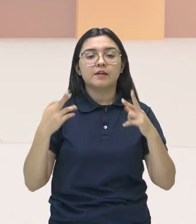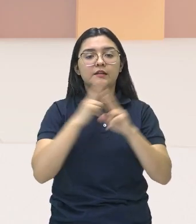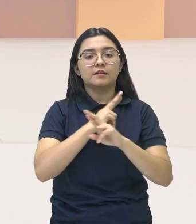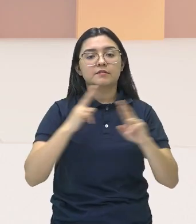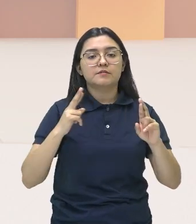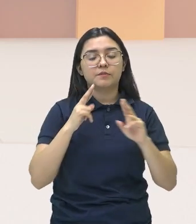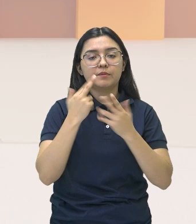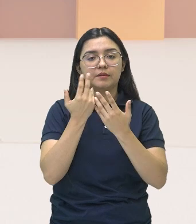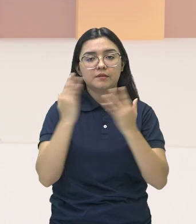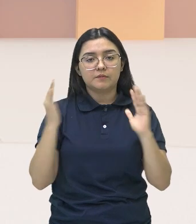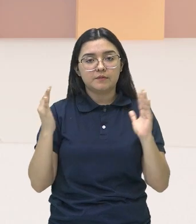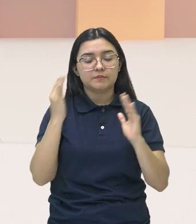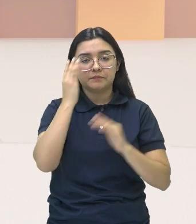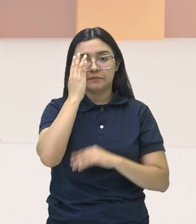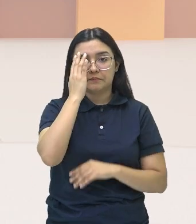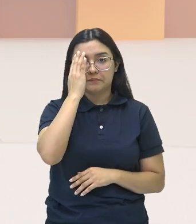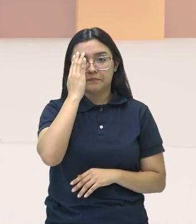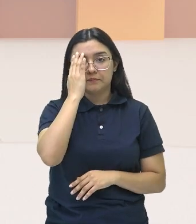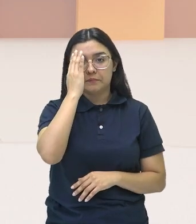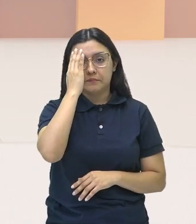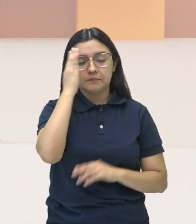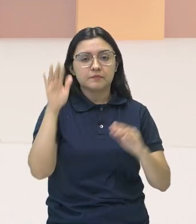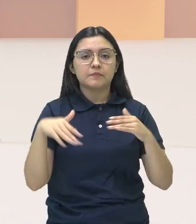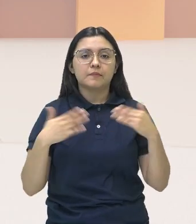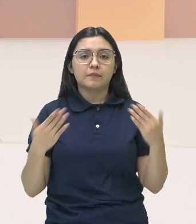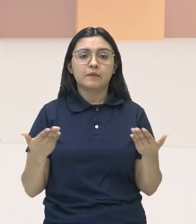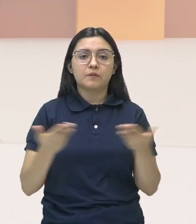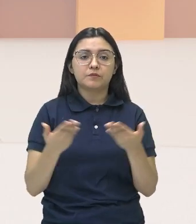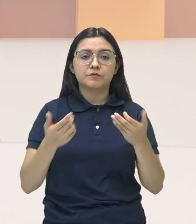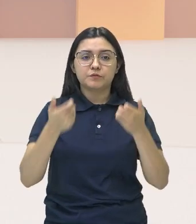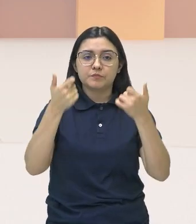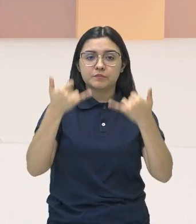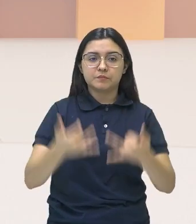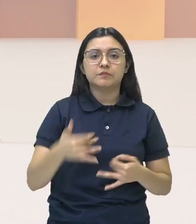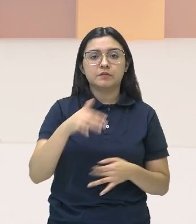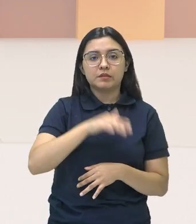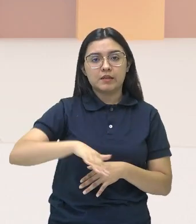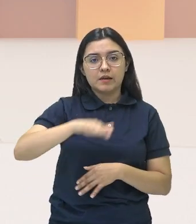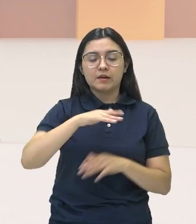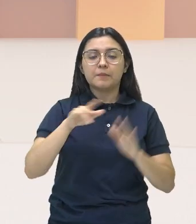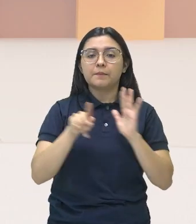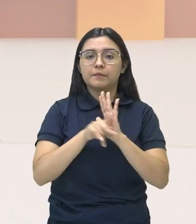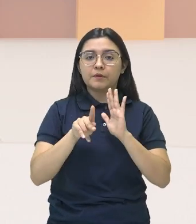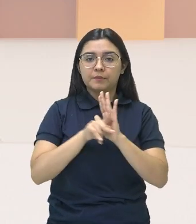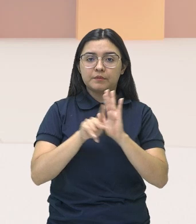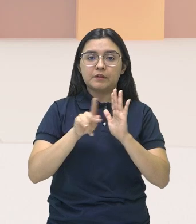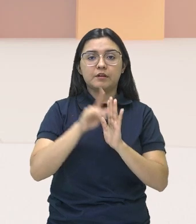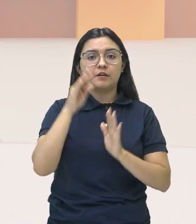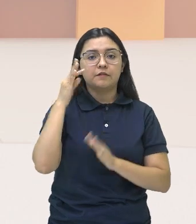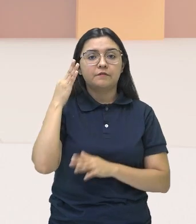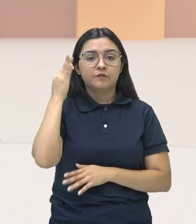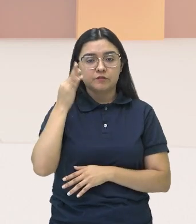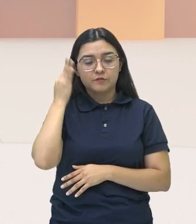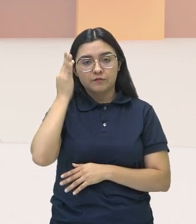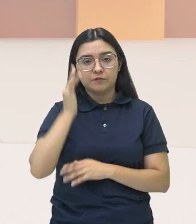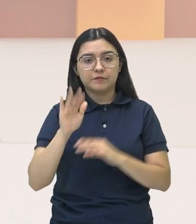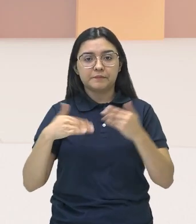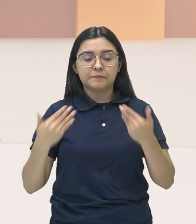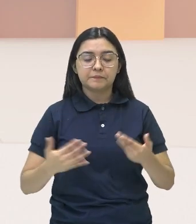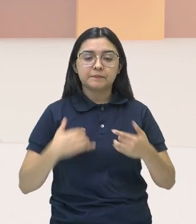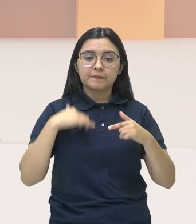com a natureza. Então, nós estamos aqui falando disso no campo da filosofia. Então, o trabalho